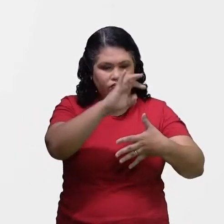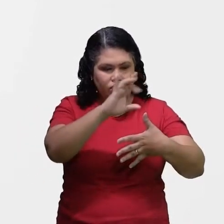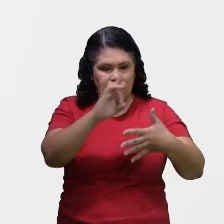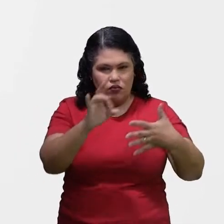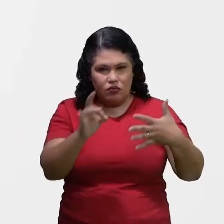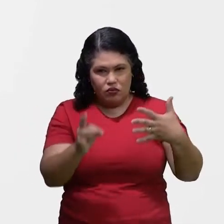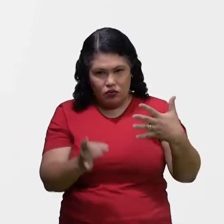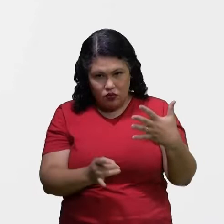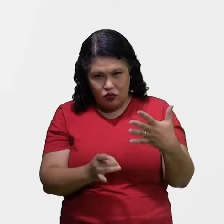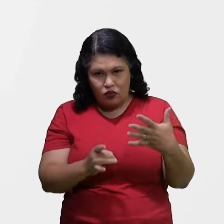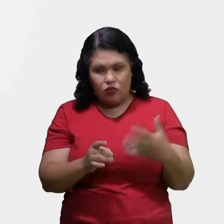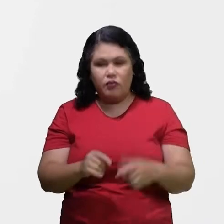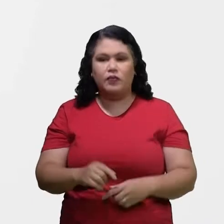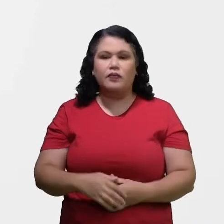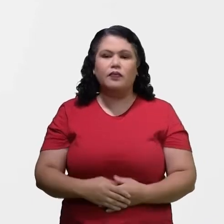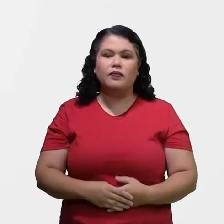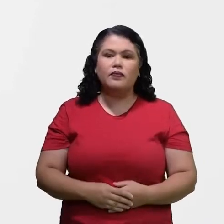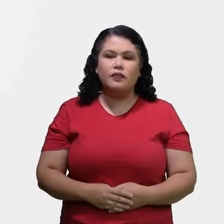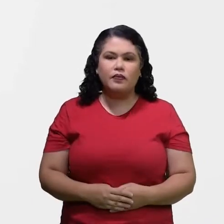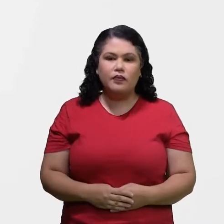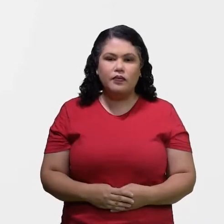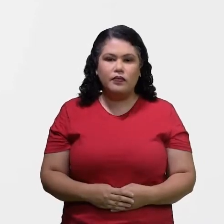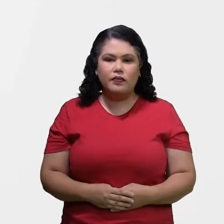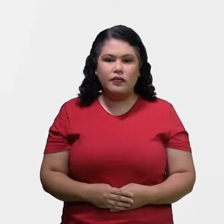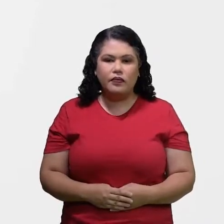é o nosso estudo de hoje.